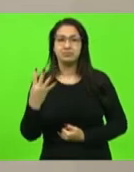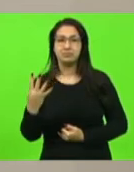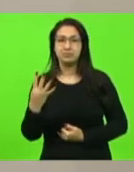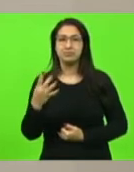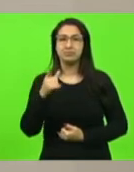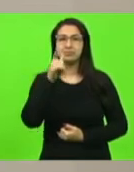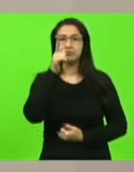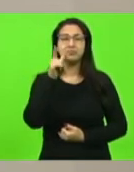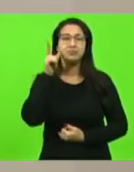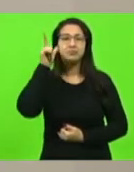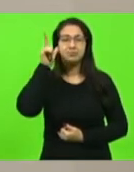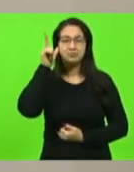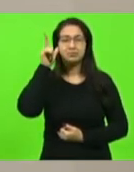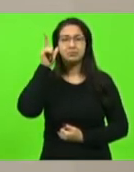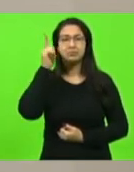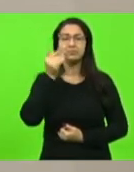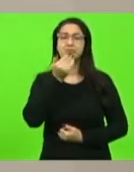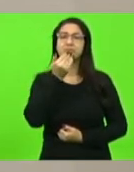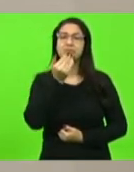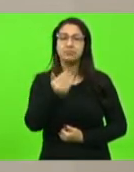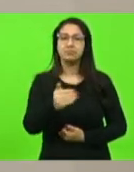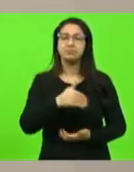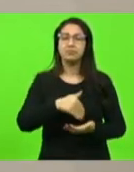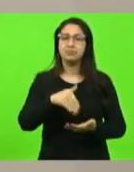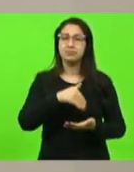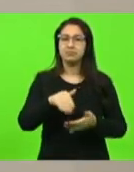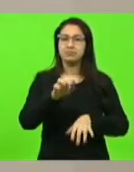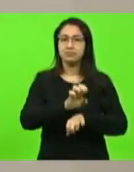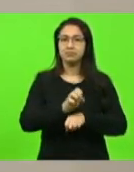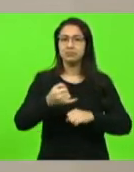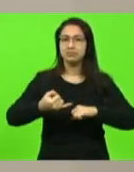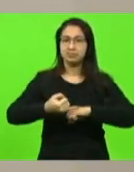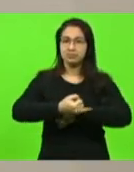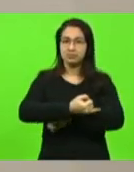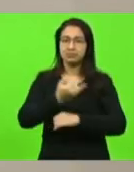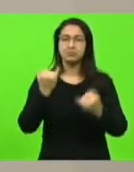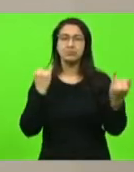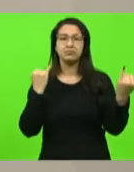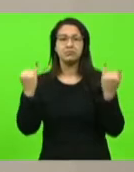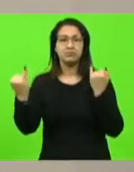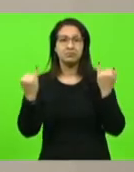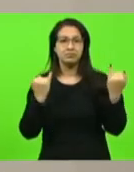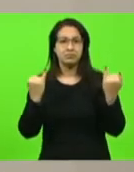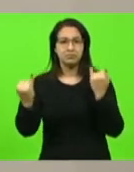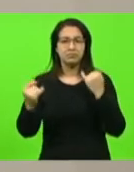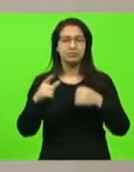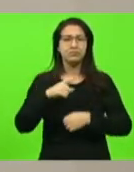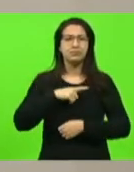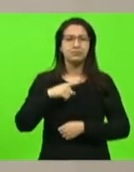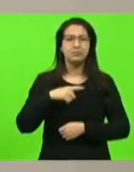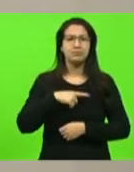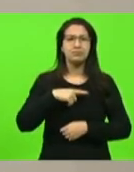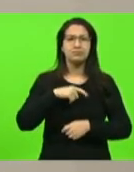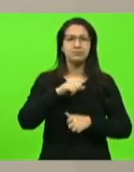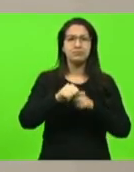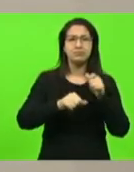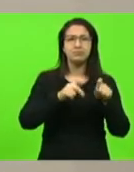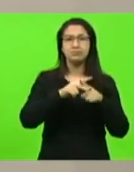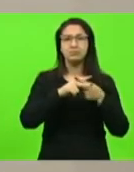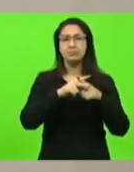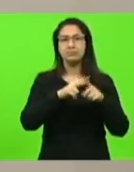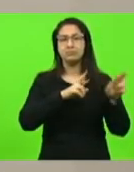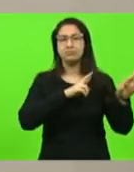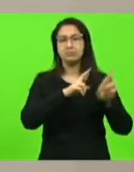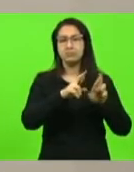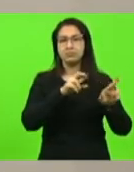Laércio Schuster, solicitando ao secretário de Estado da Infraestrutura informações acerca da existência de manutenções nas rodovias